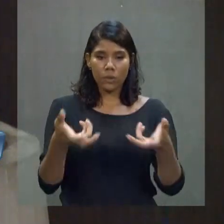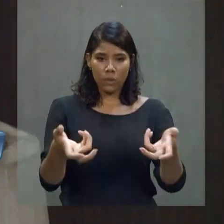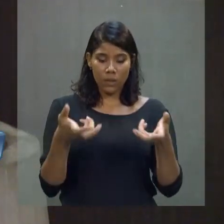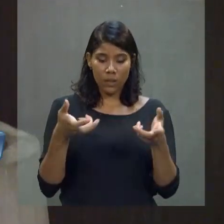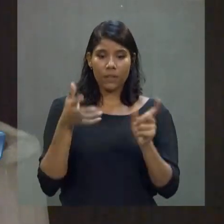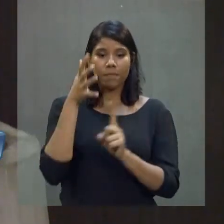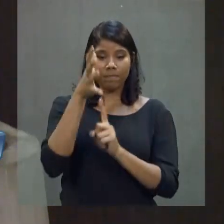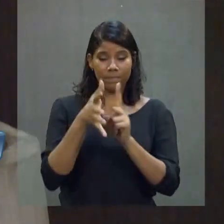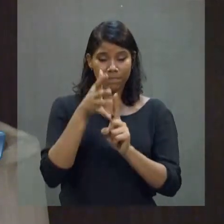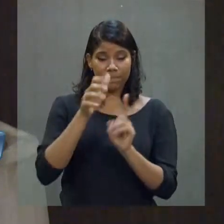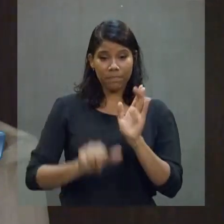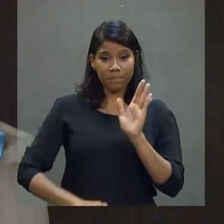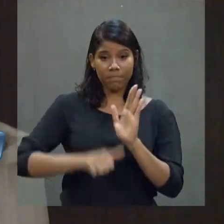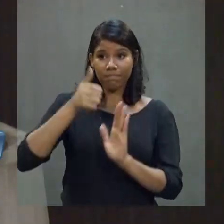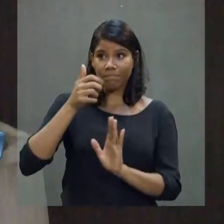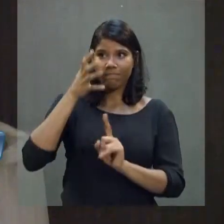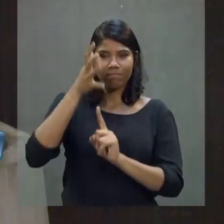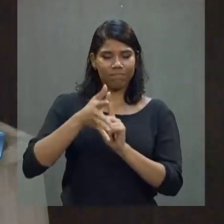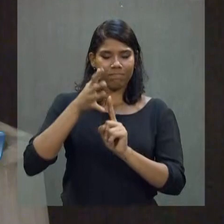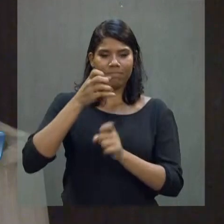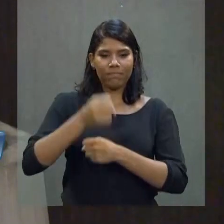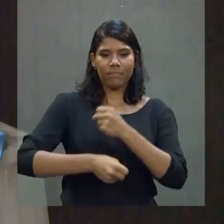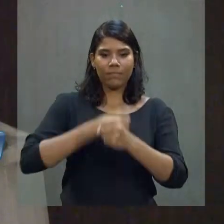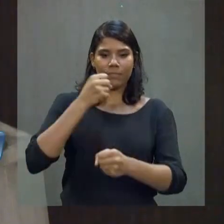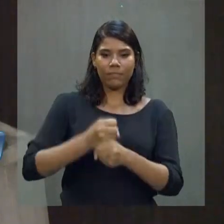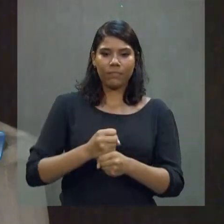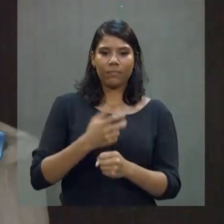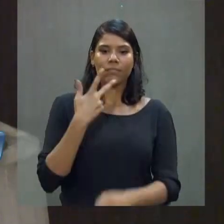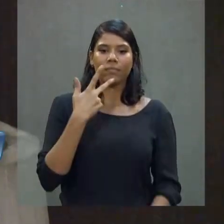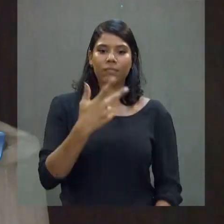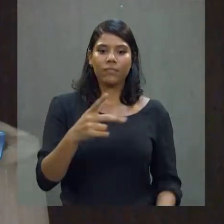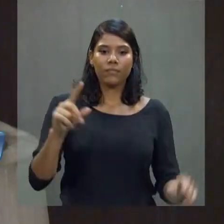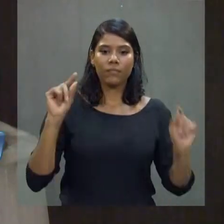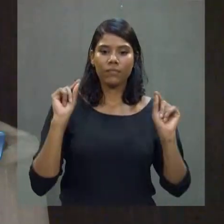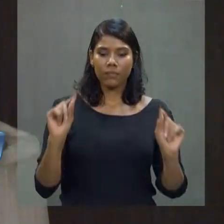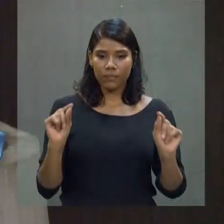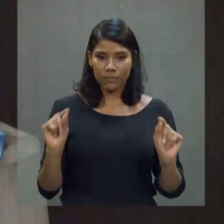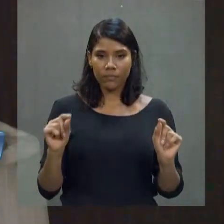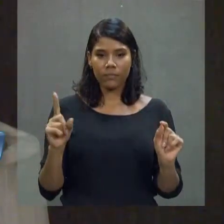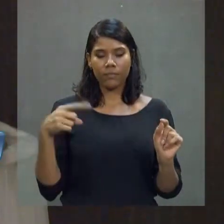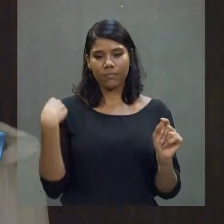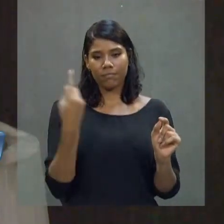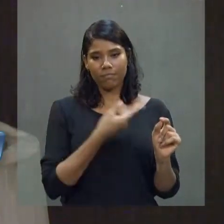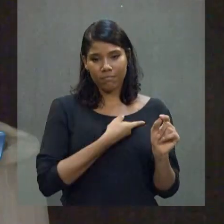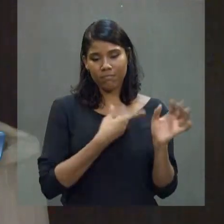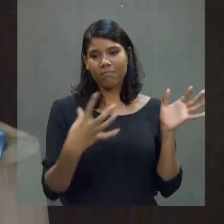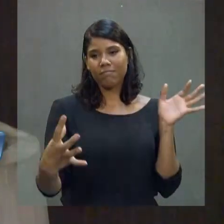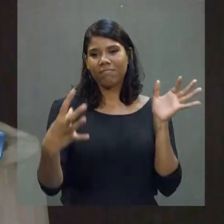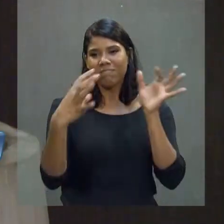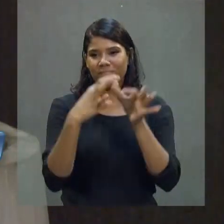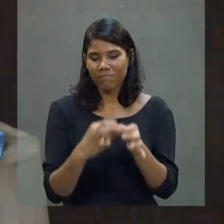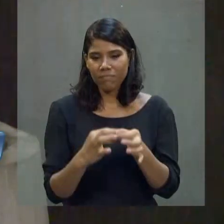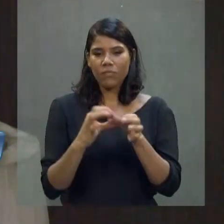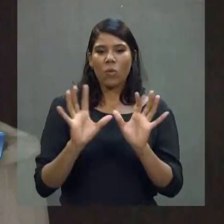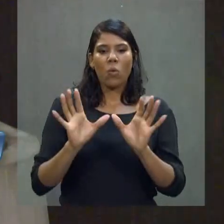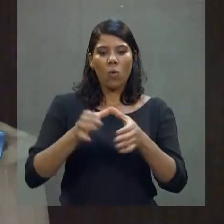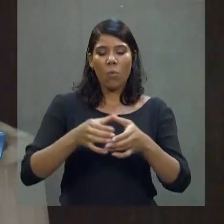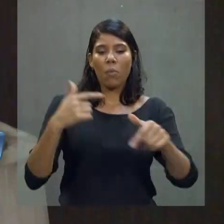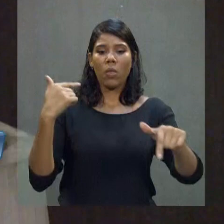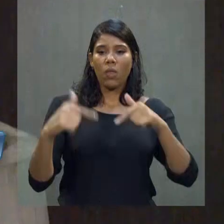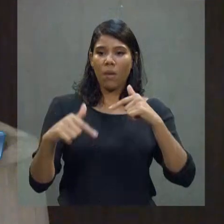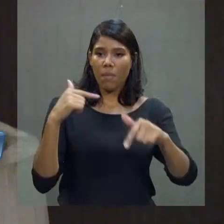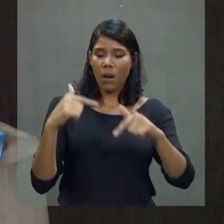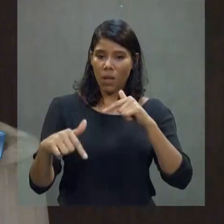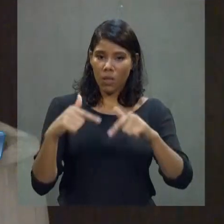do ano para exortar a nossa solidariedade aos petroleiros e petroleiras. Queria,